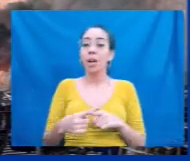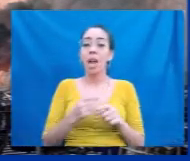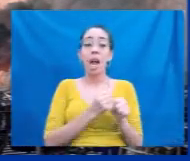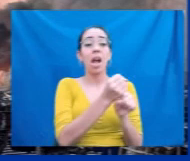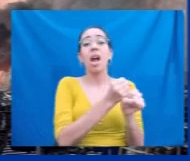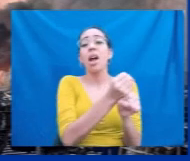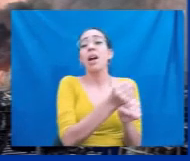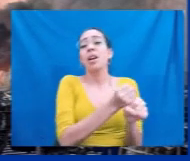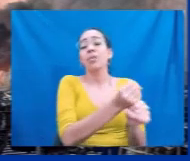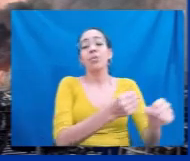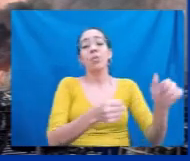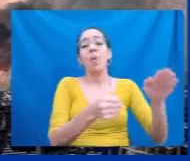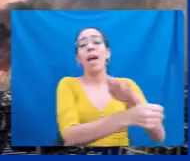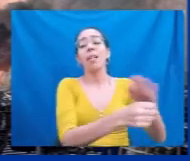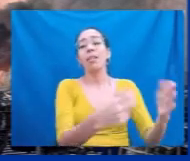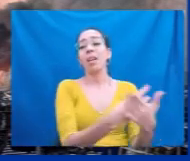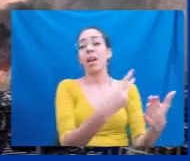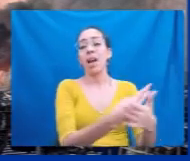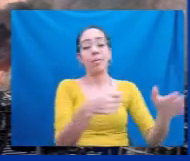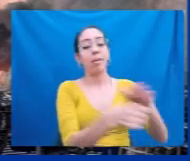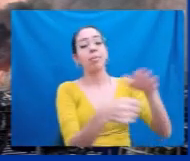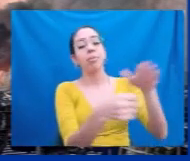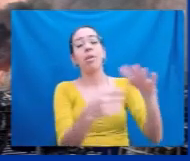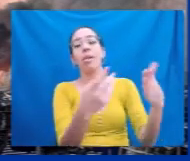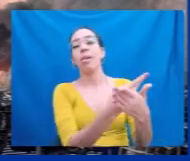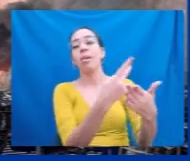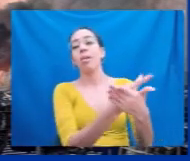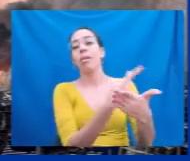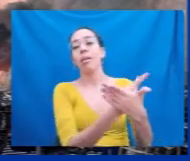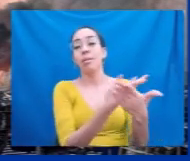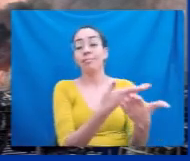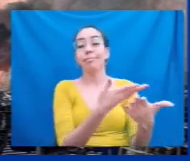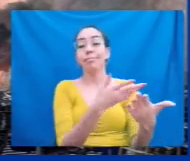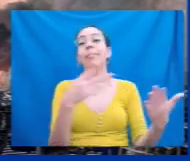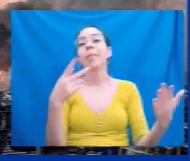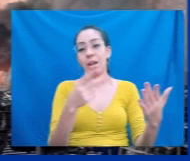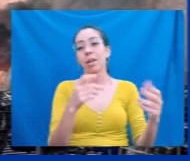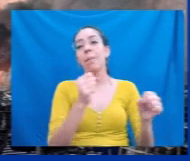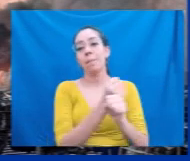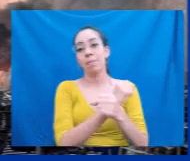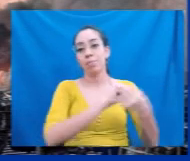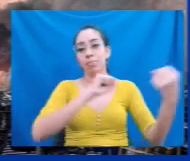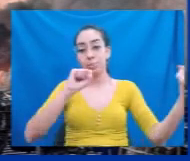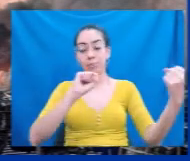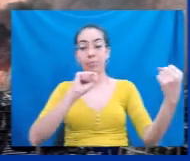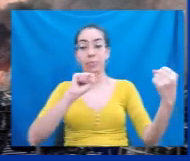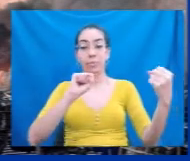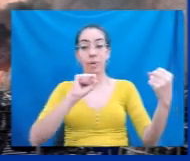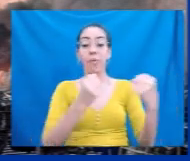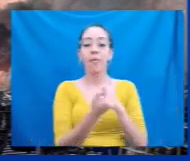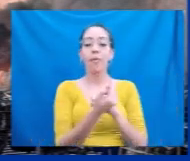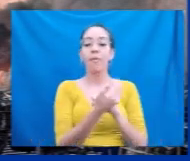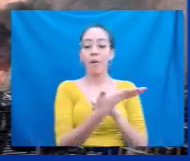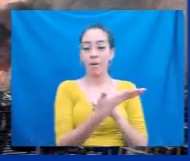inadequado durante anos de um produto químico. Então, apesar de não ser relacionado a um acidente, né, de